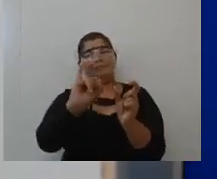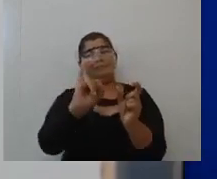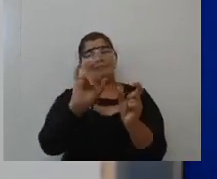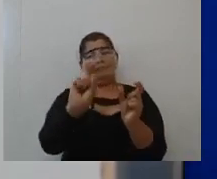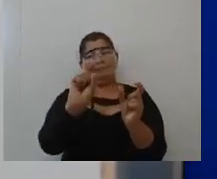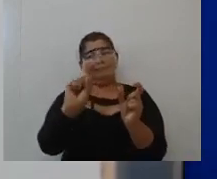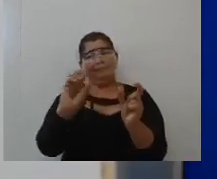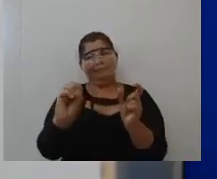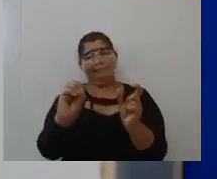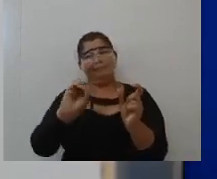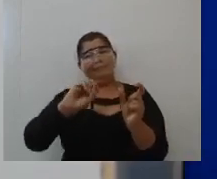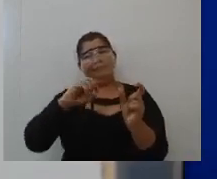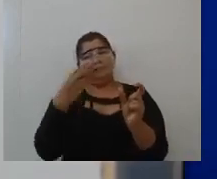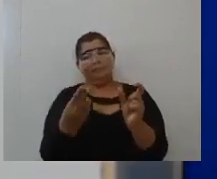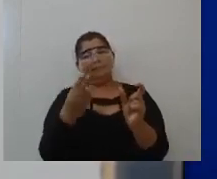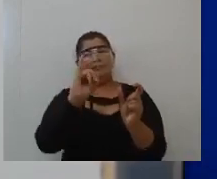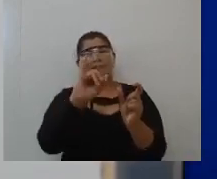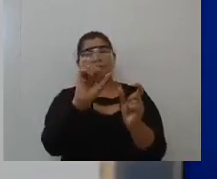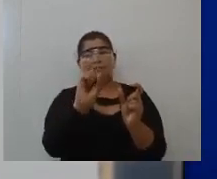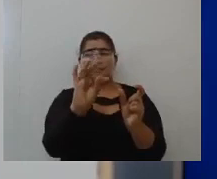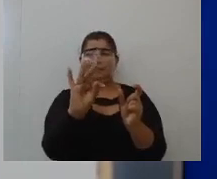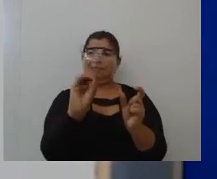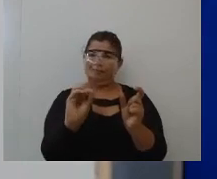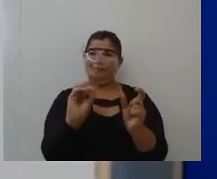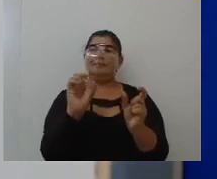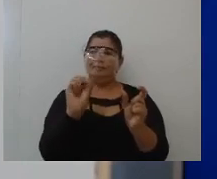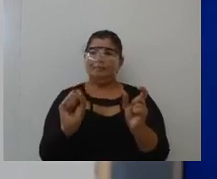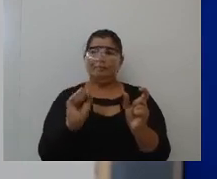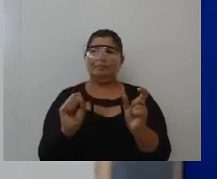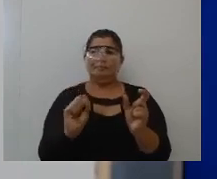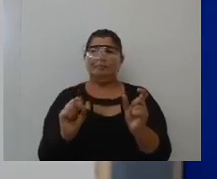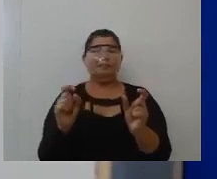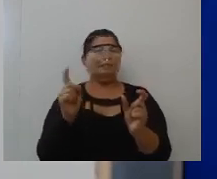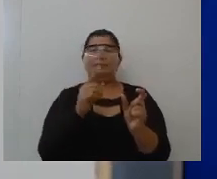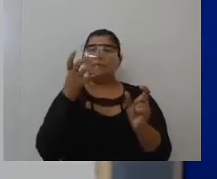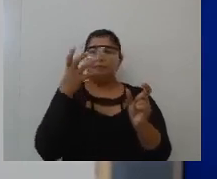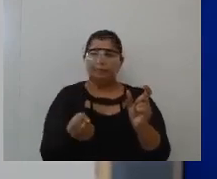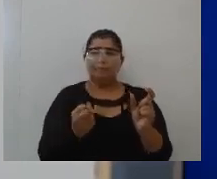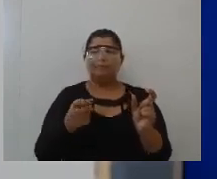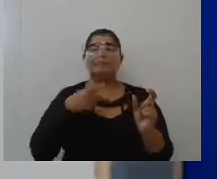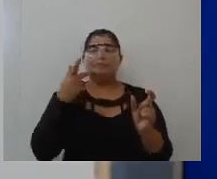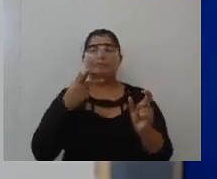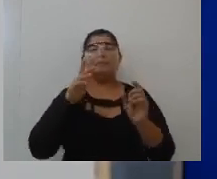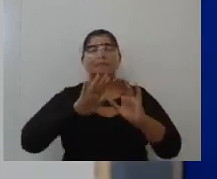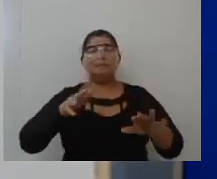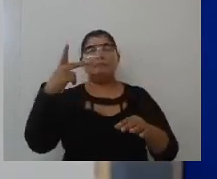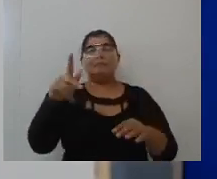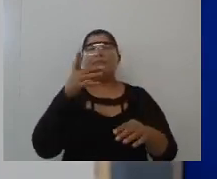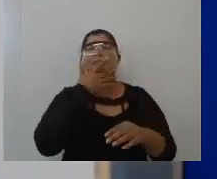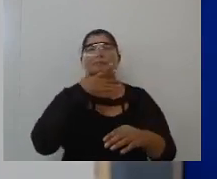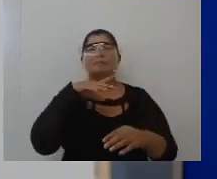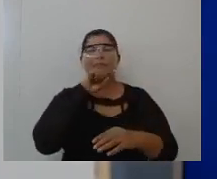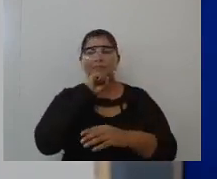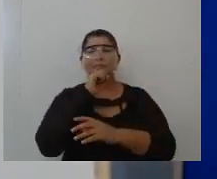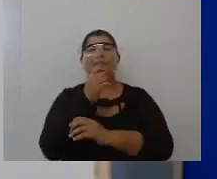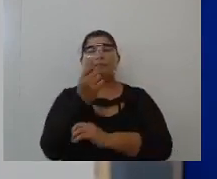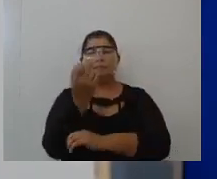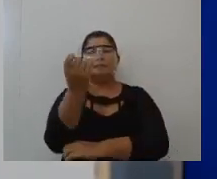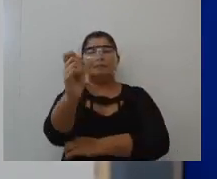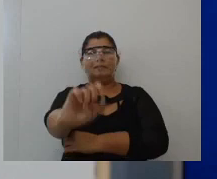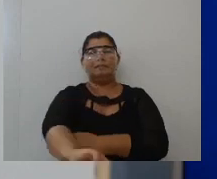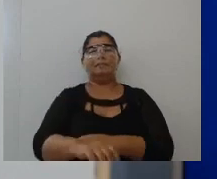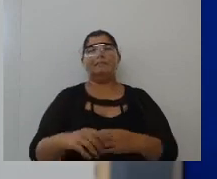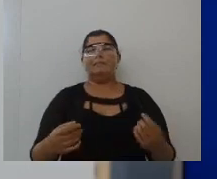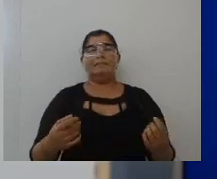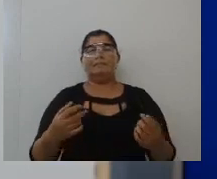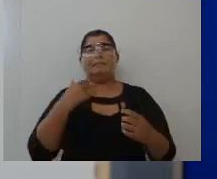por isto. Olha só. Não aceito que fale assim do seu pai. Percebe? Eu